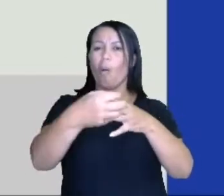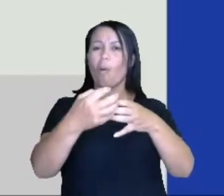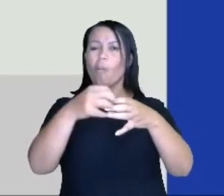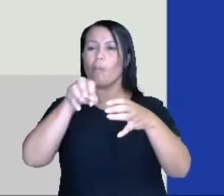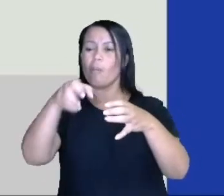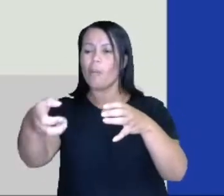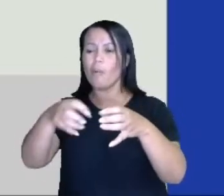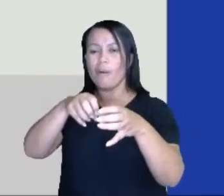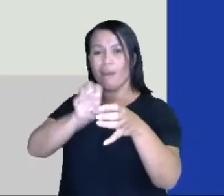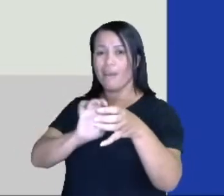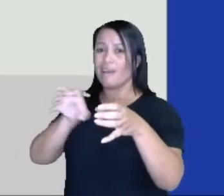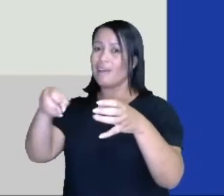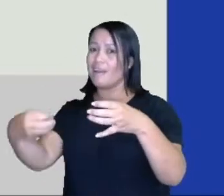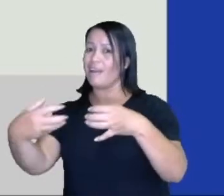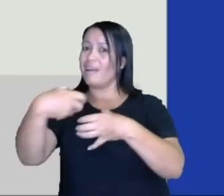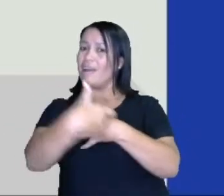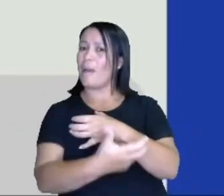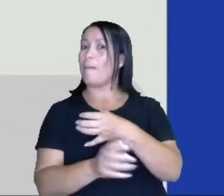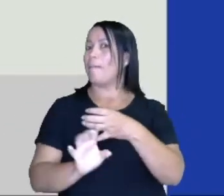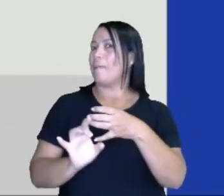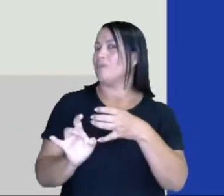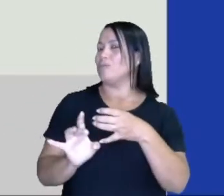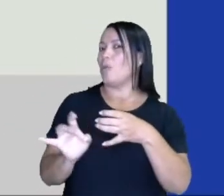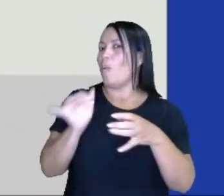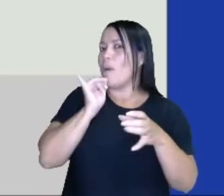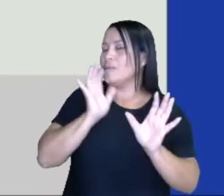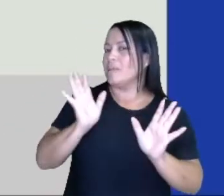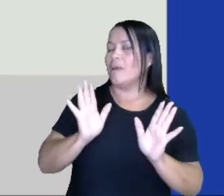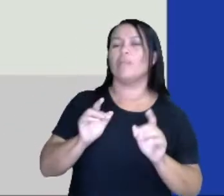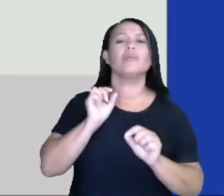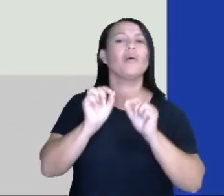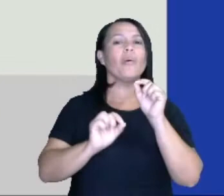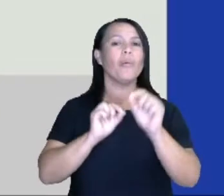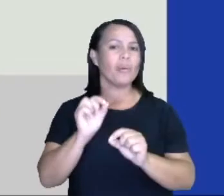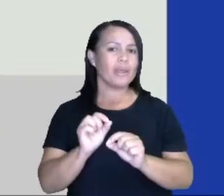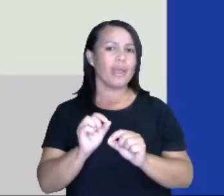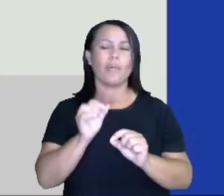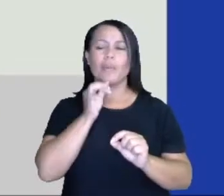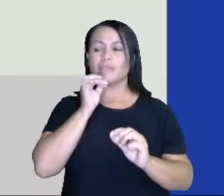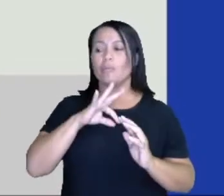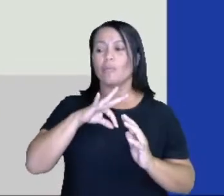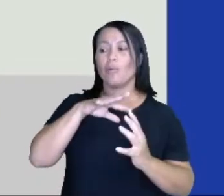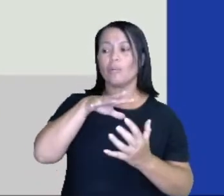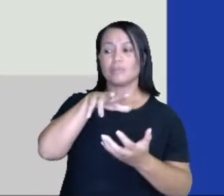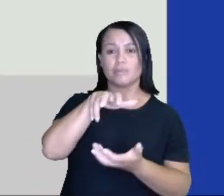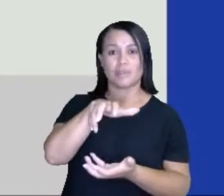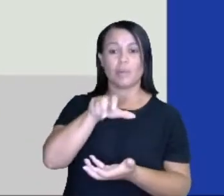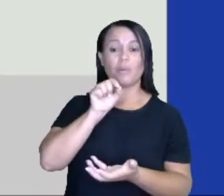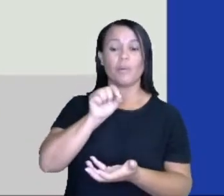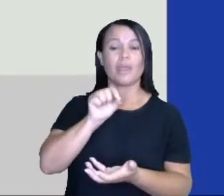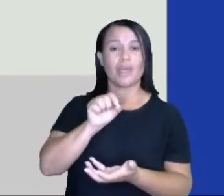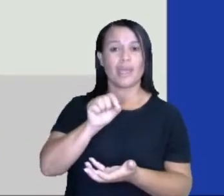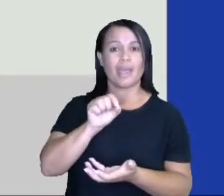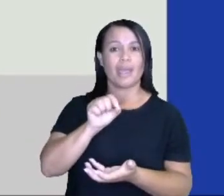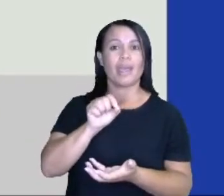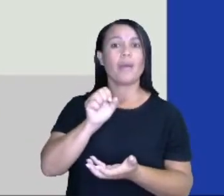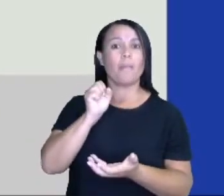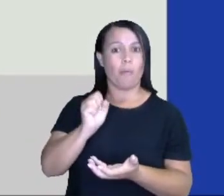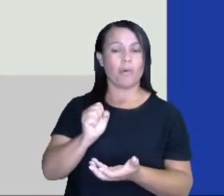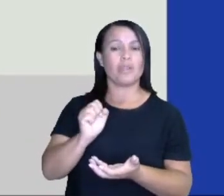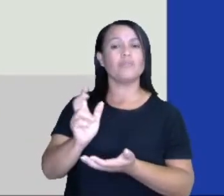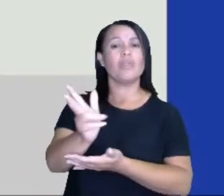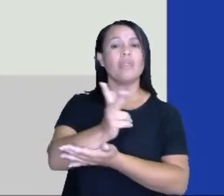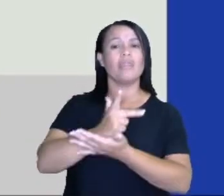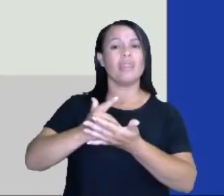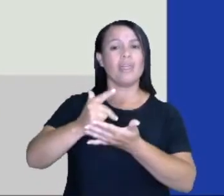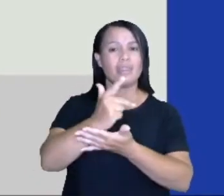é que isso fosse possível. A representação da superfície da Terra num plano só é possível graças às